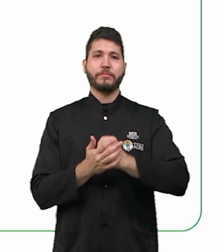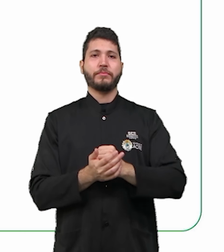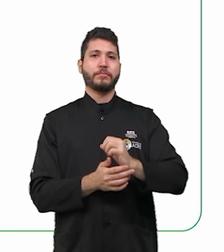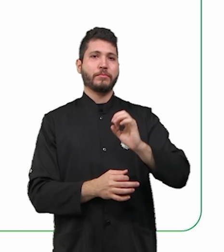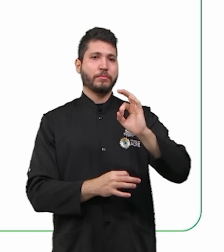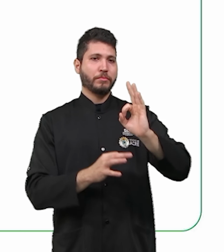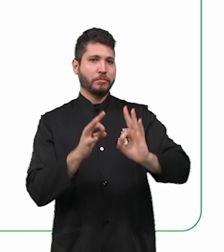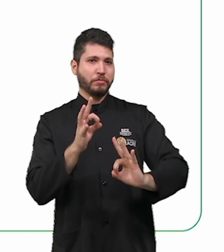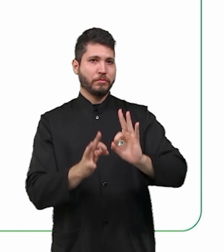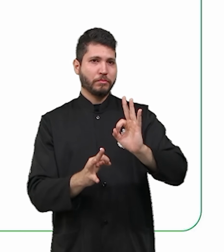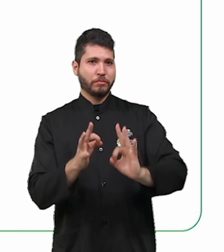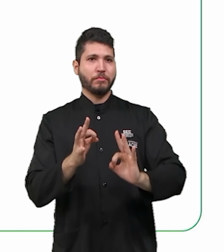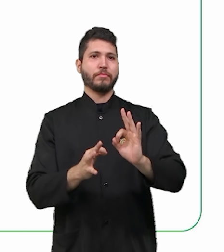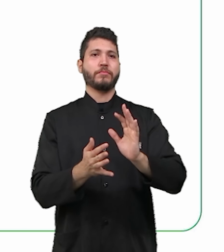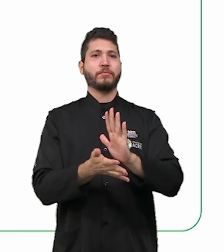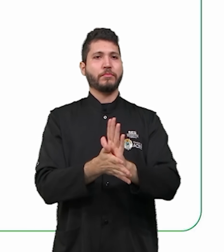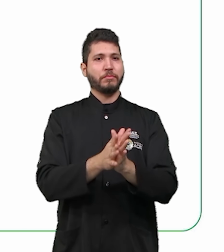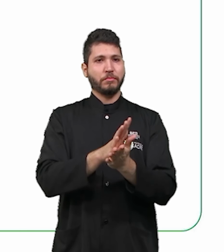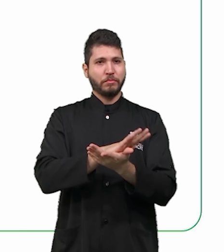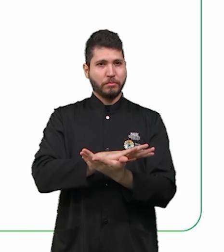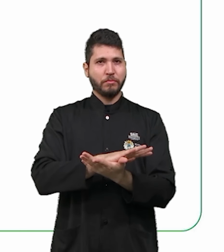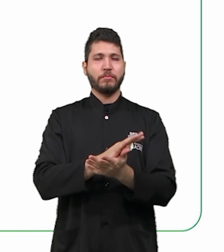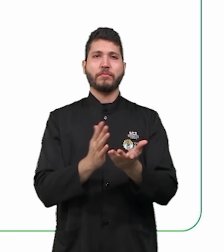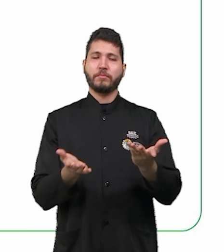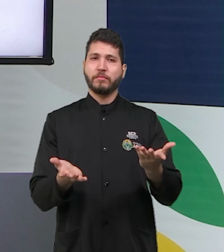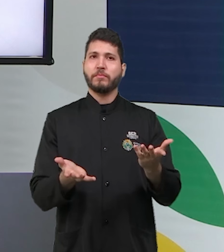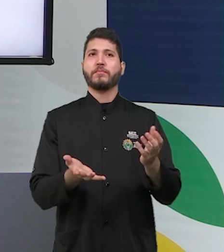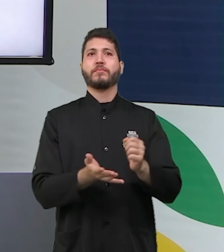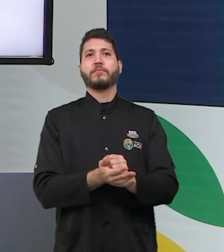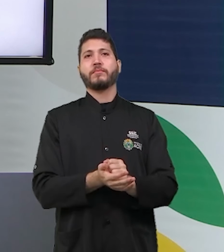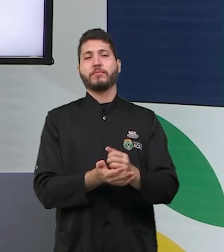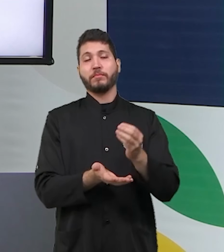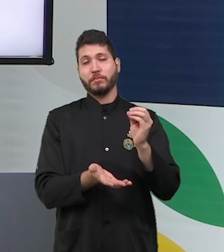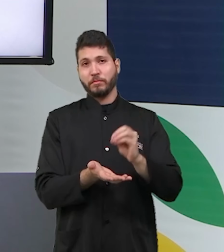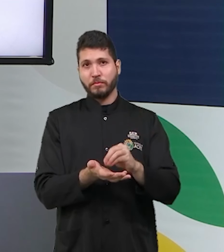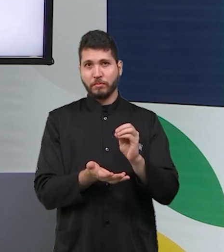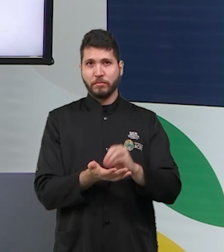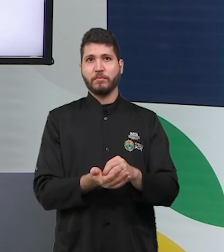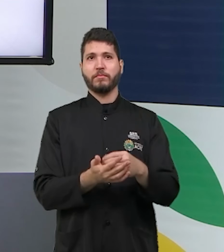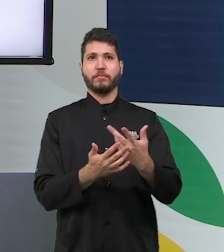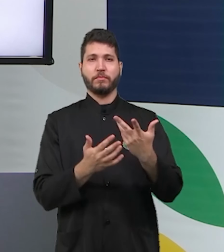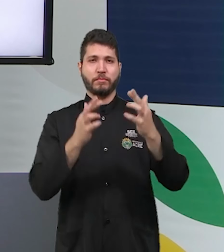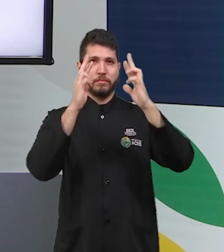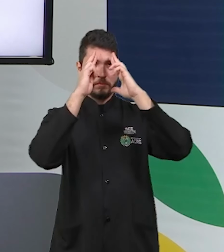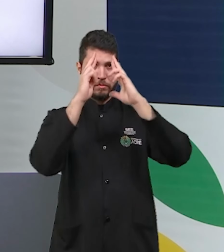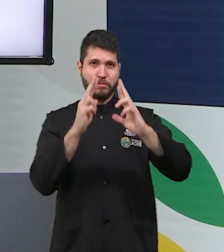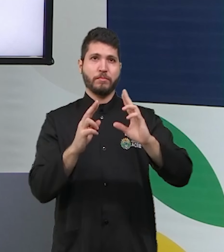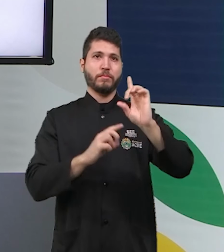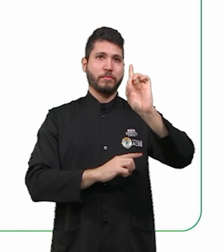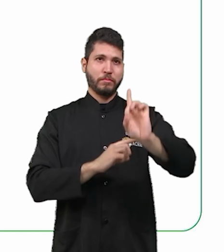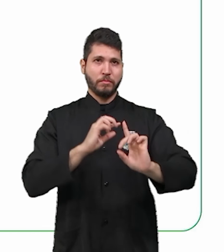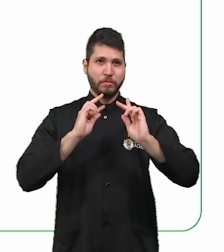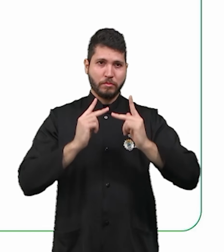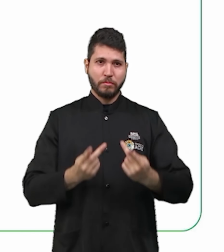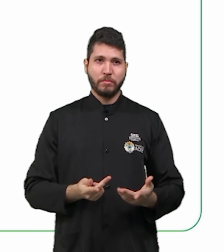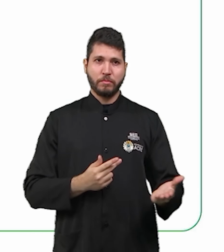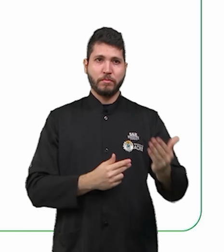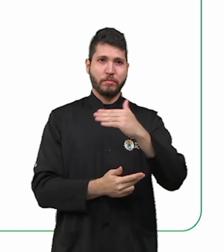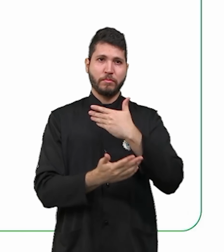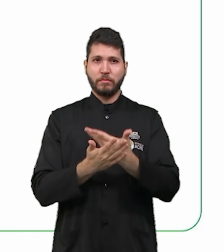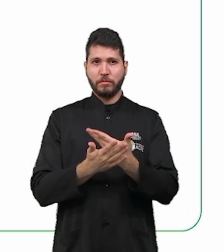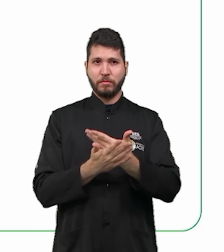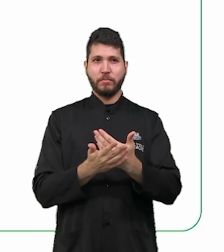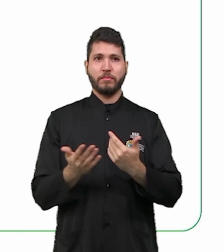injustiça, discriminação e falta de respeito aos direitos humanos. Vamos para mais uma aula? Então vamos lá. Esses